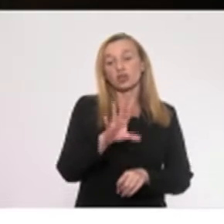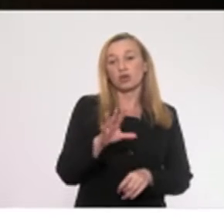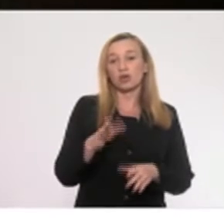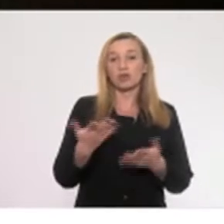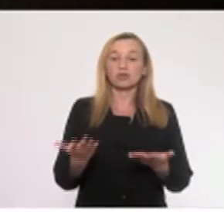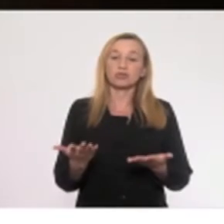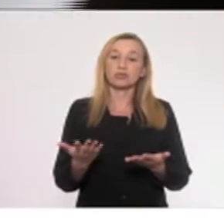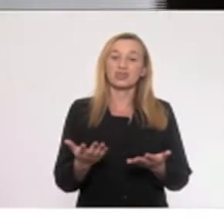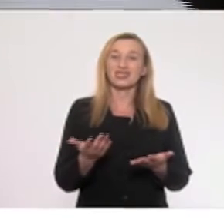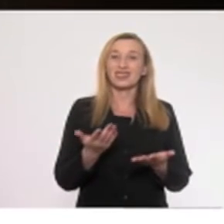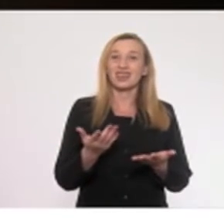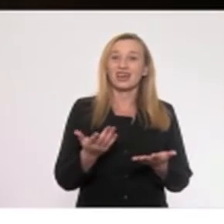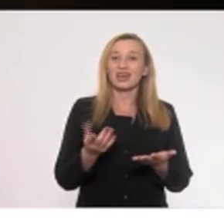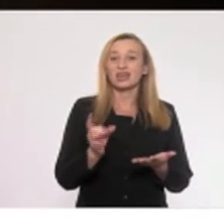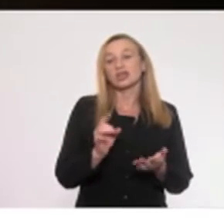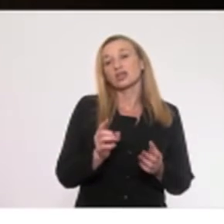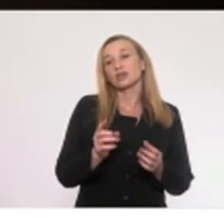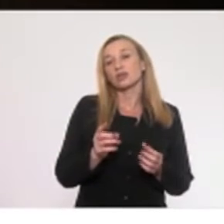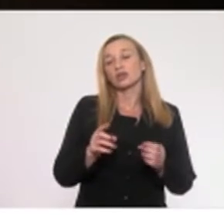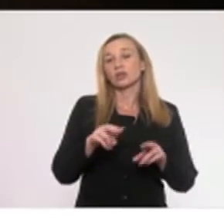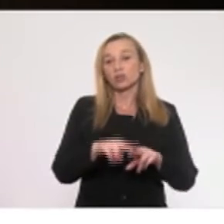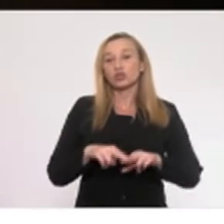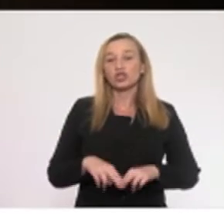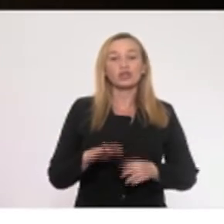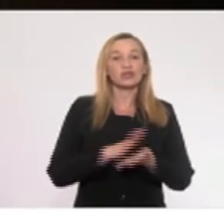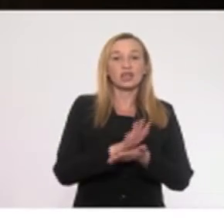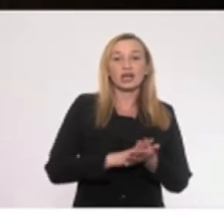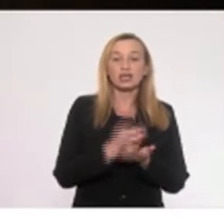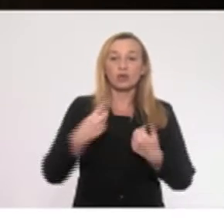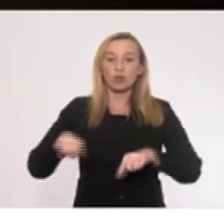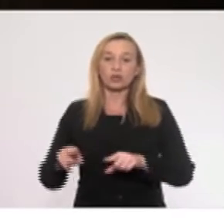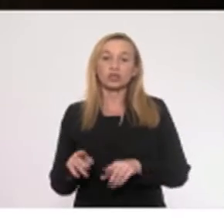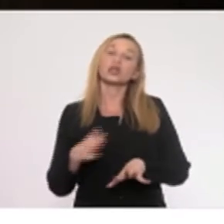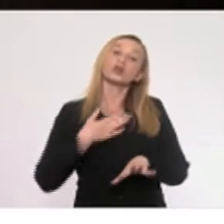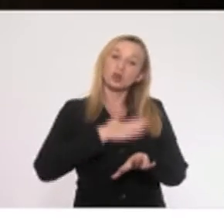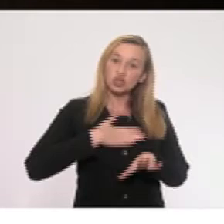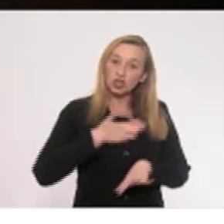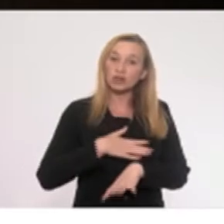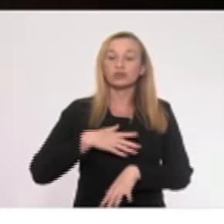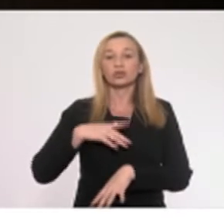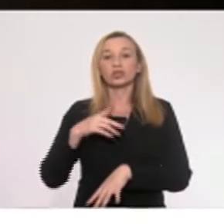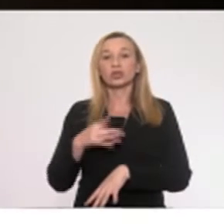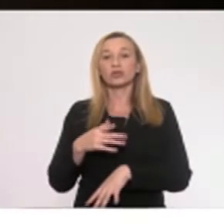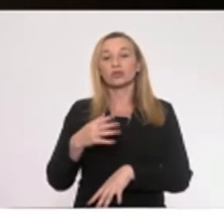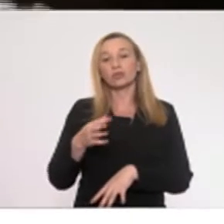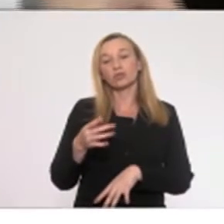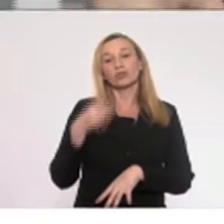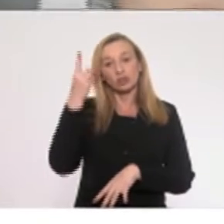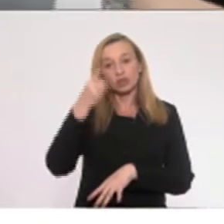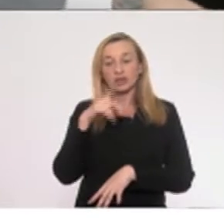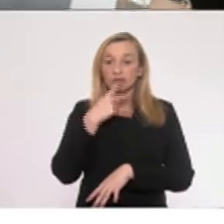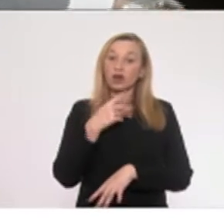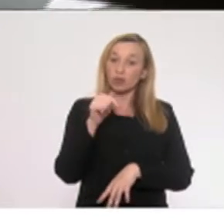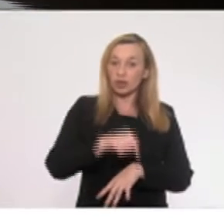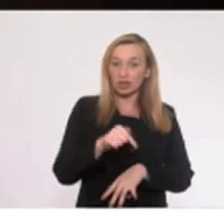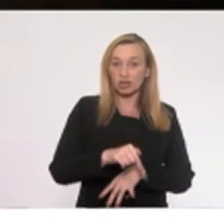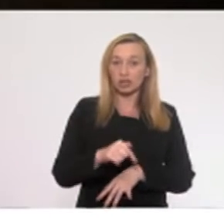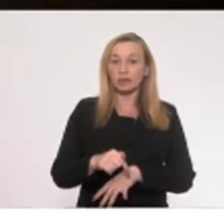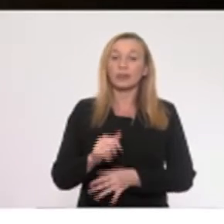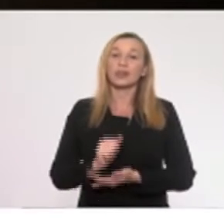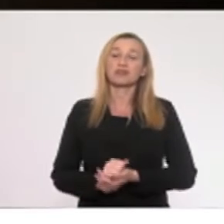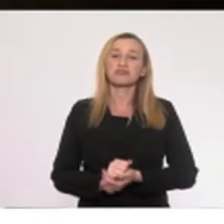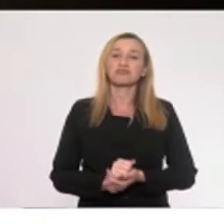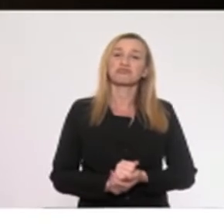nada contra qualquer procedimento, inclusive, como gostei muito do que Vossa Excelência trouxe aqui à baila, inclusive o